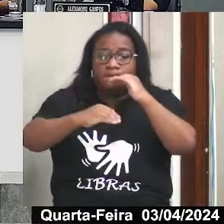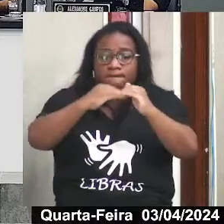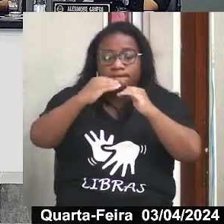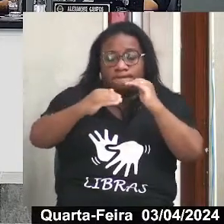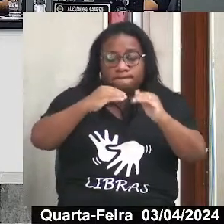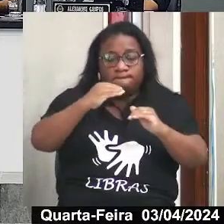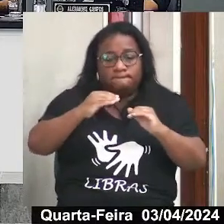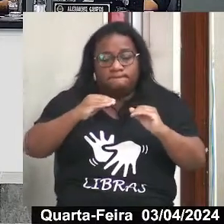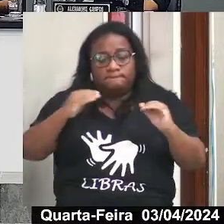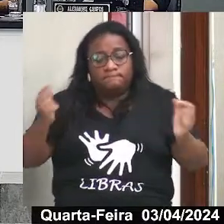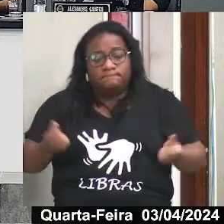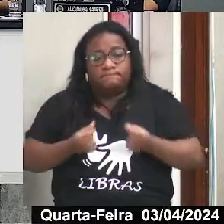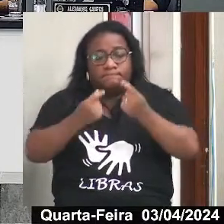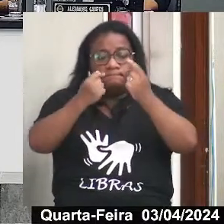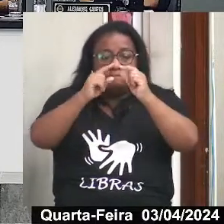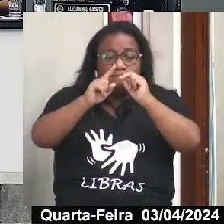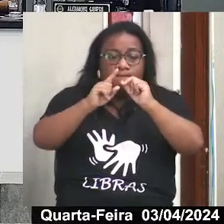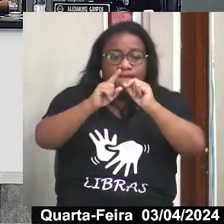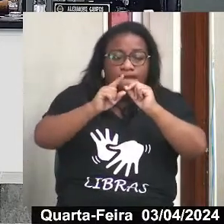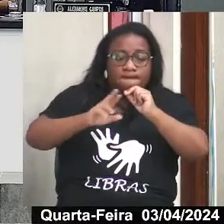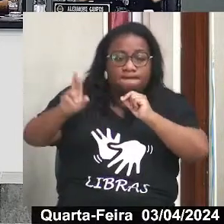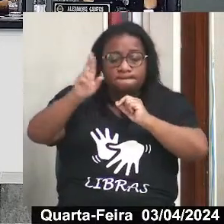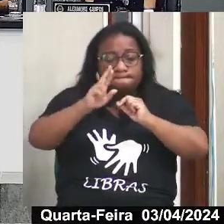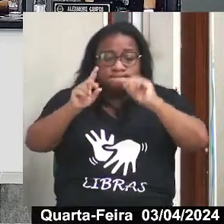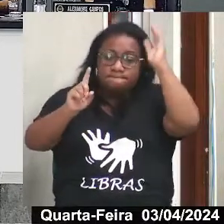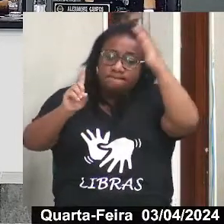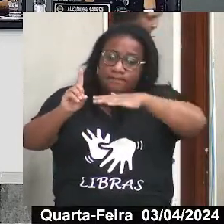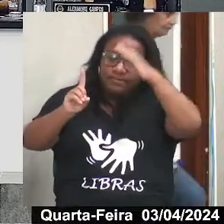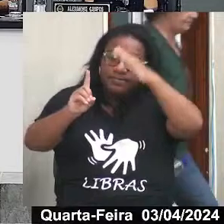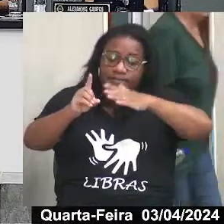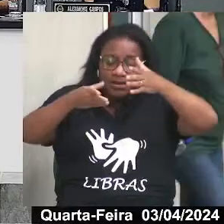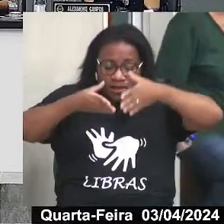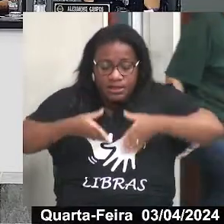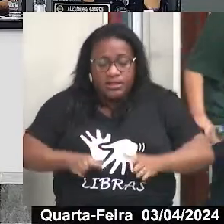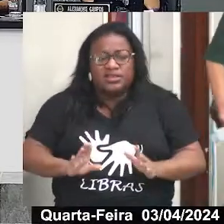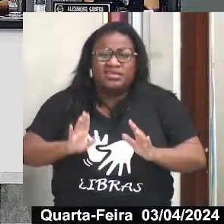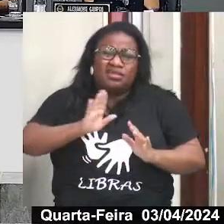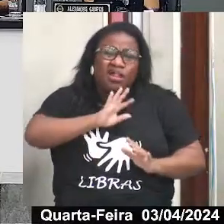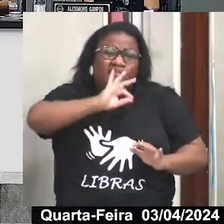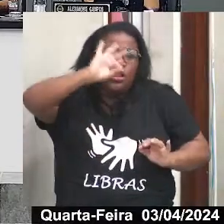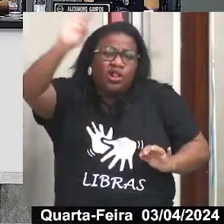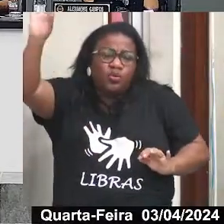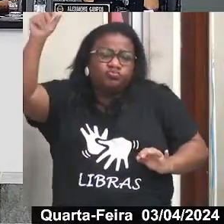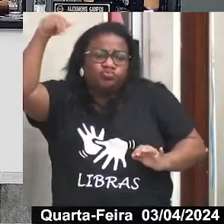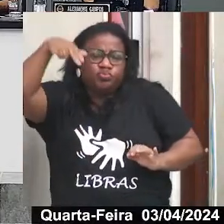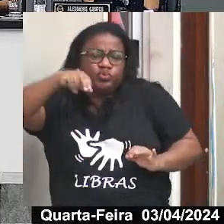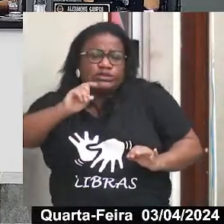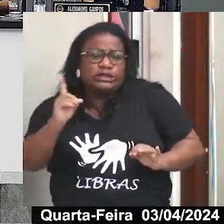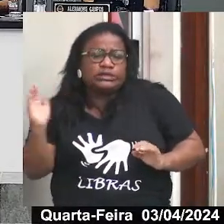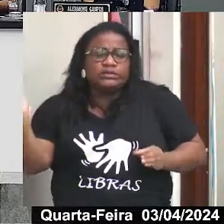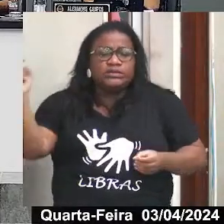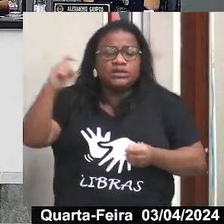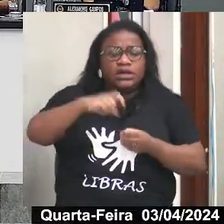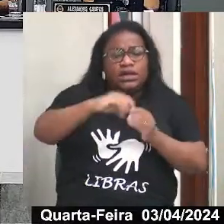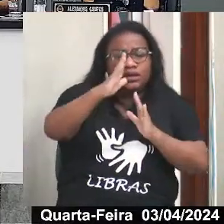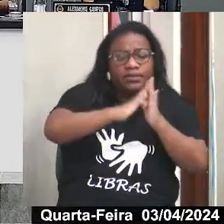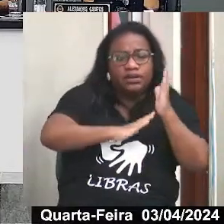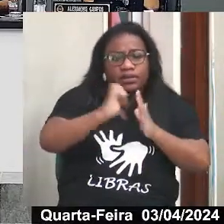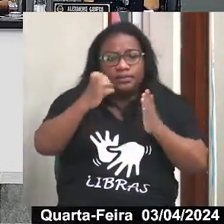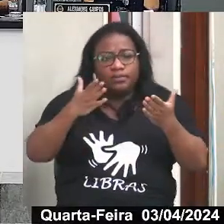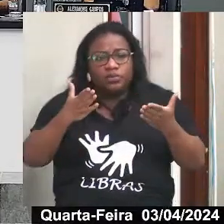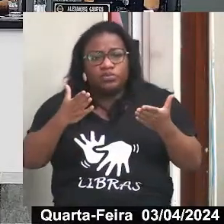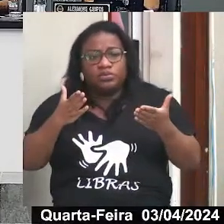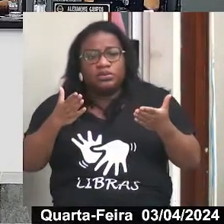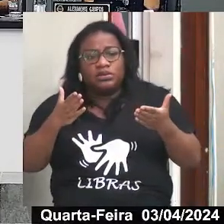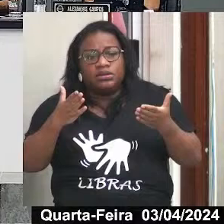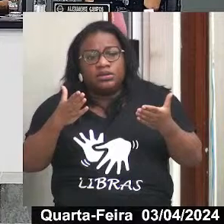de nossa economia regional. Considerando que, embora o homenageado tenha nascido no Nordeste do Brasil, foi aqui na região de Budazarte que ele